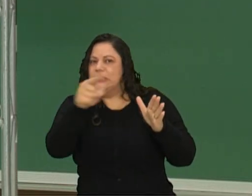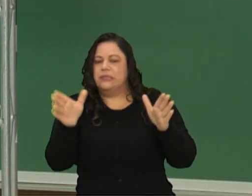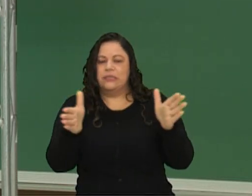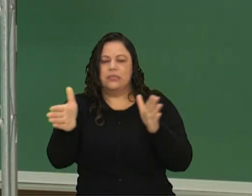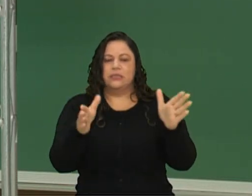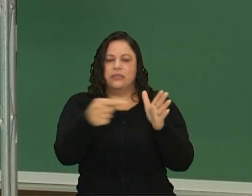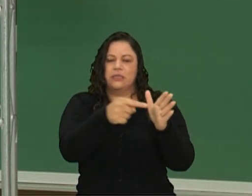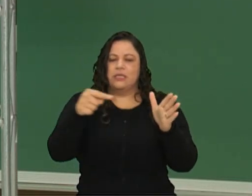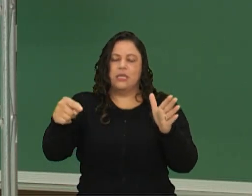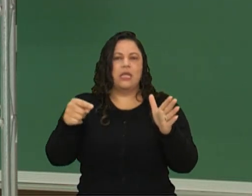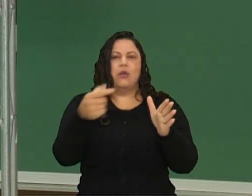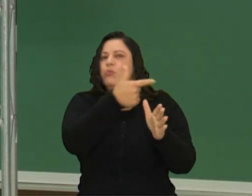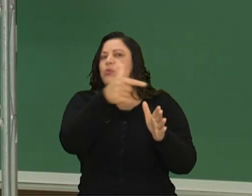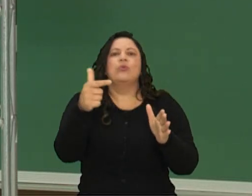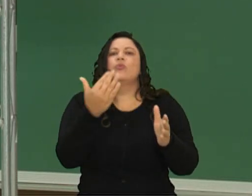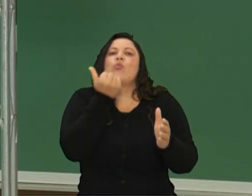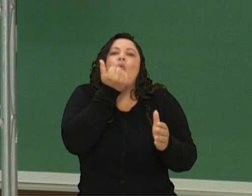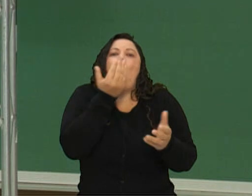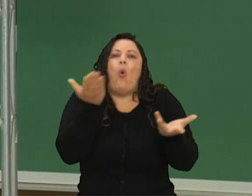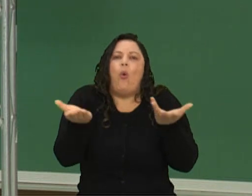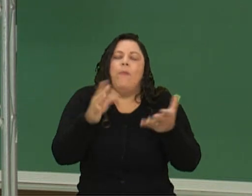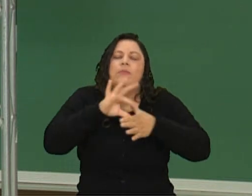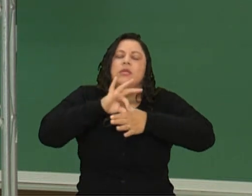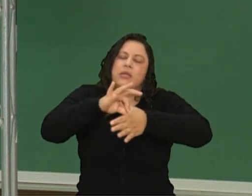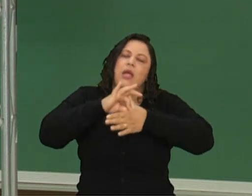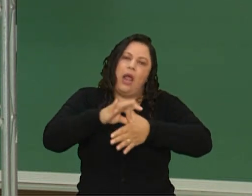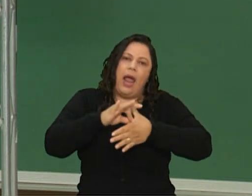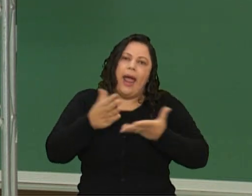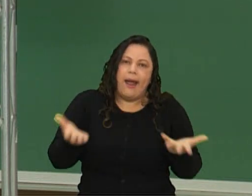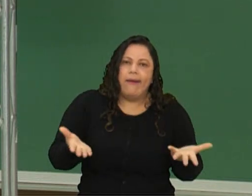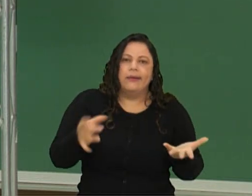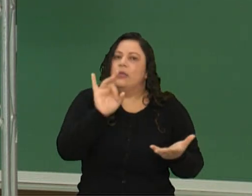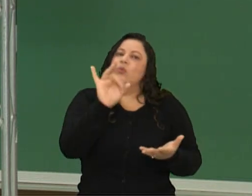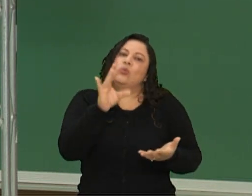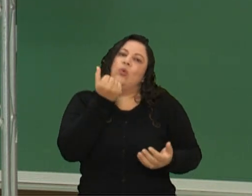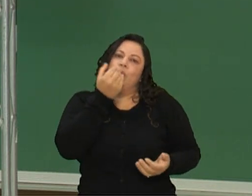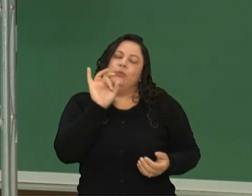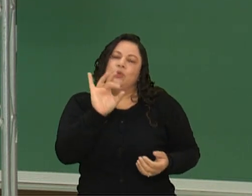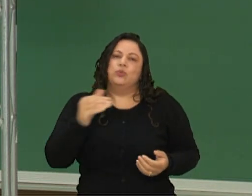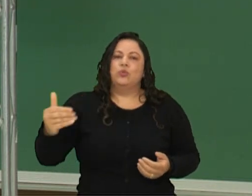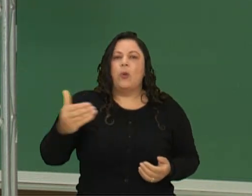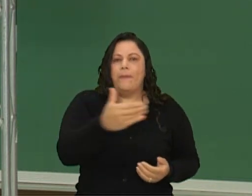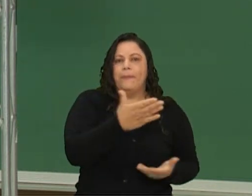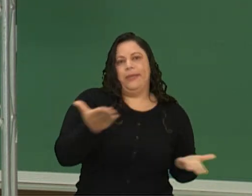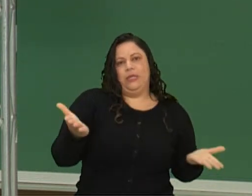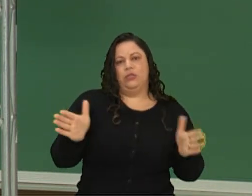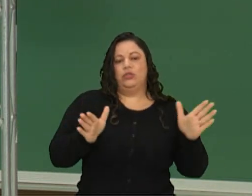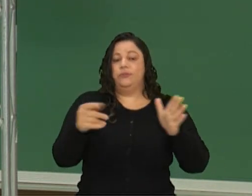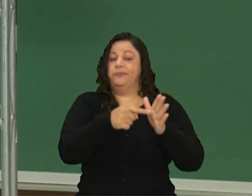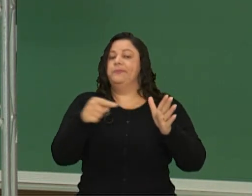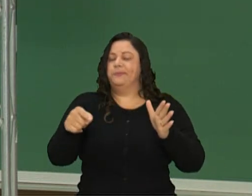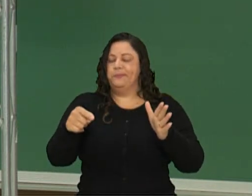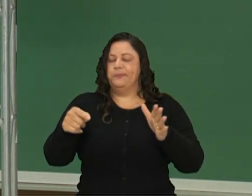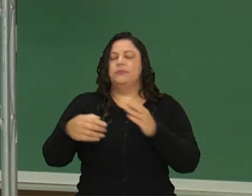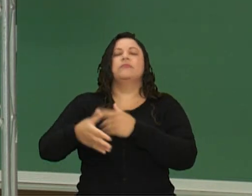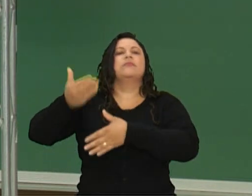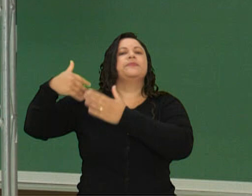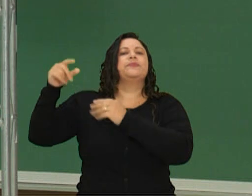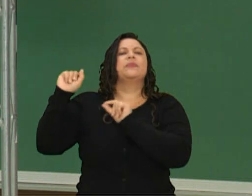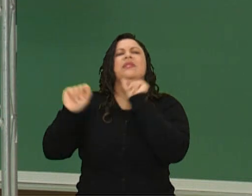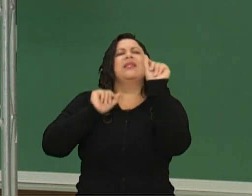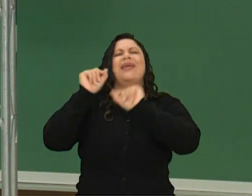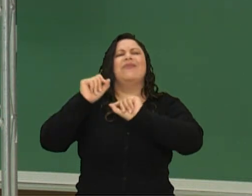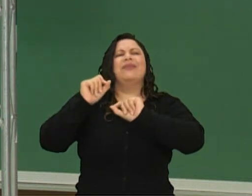carne vermelha, se come só peixe. Seria o peixe benzido ou não? Ovos de chocolate? Páscoa tem a ver com ovos de chocolate, não